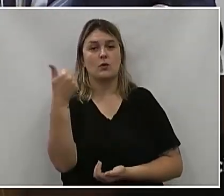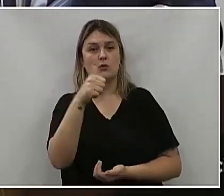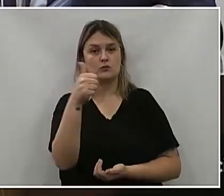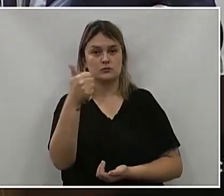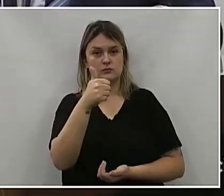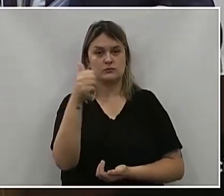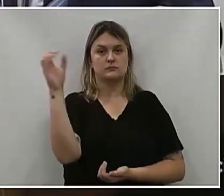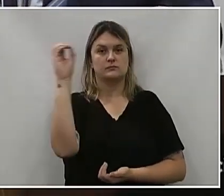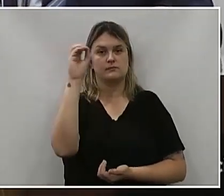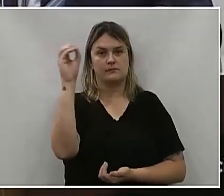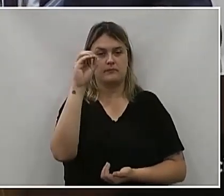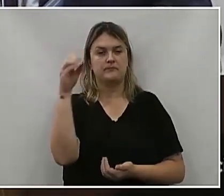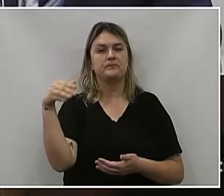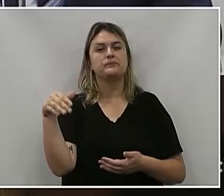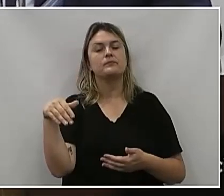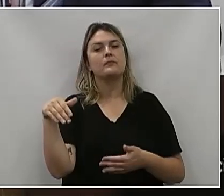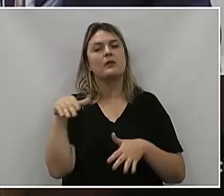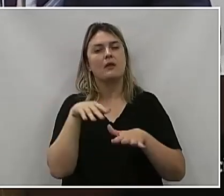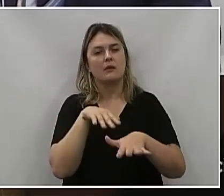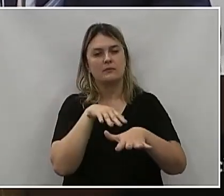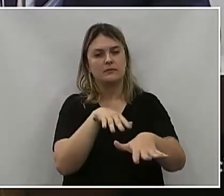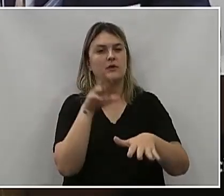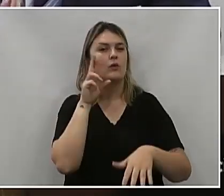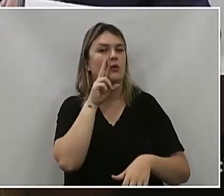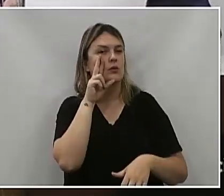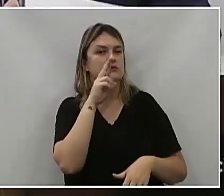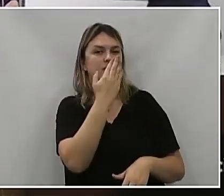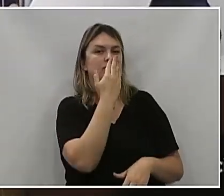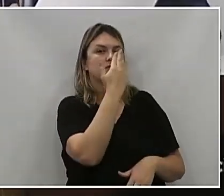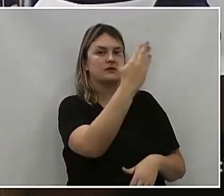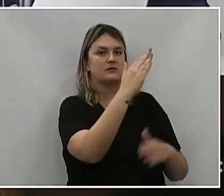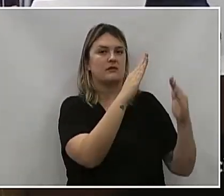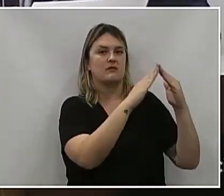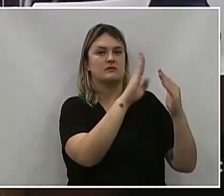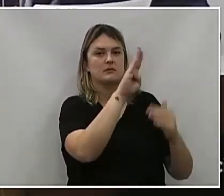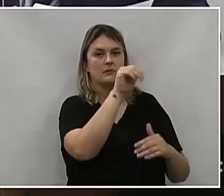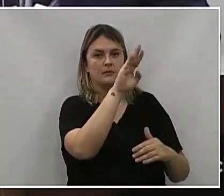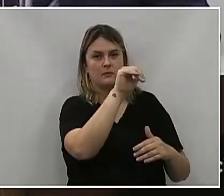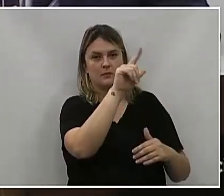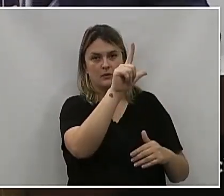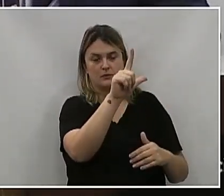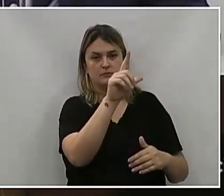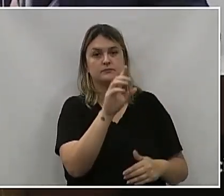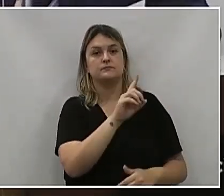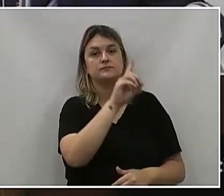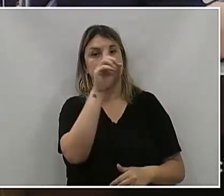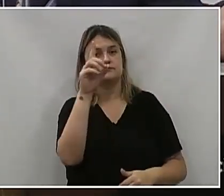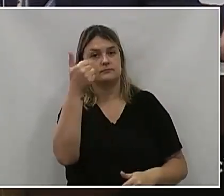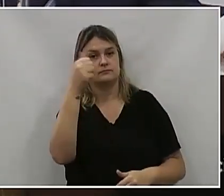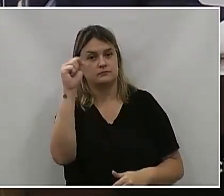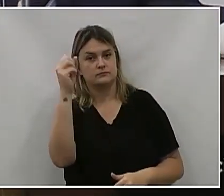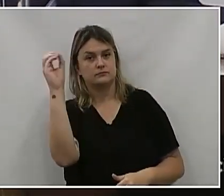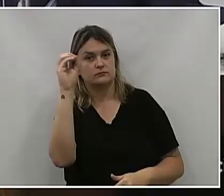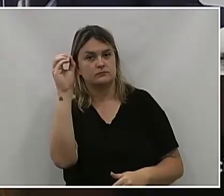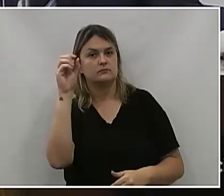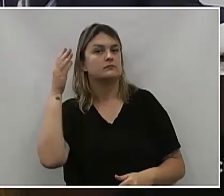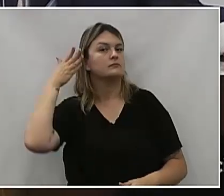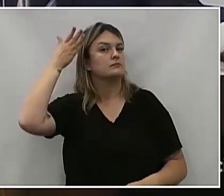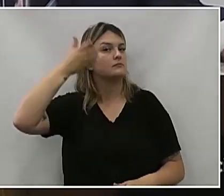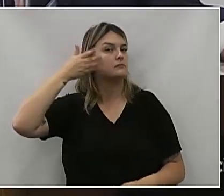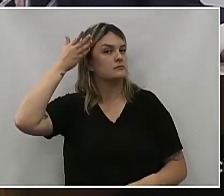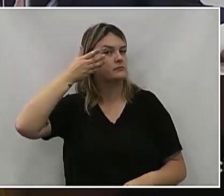11/10, caminhada rosa às 9 horas, concentração em frente à Casa Bebel. Dia 18/10, palestra